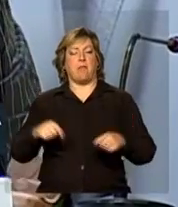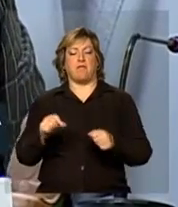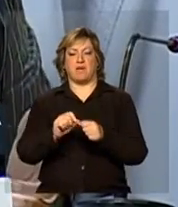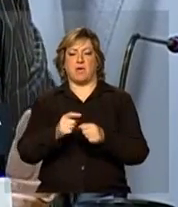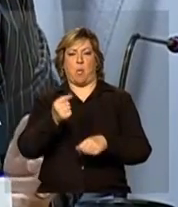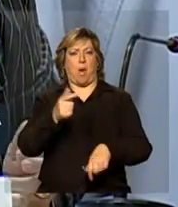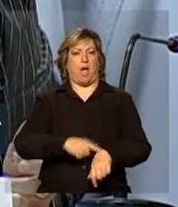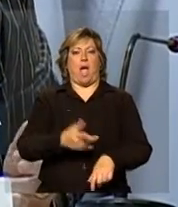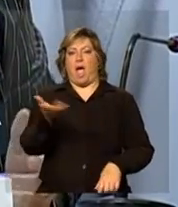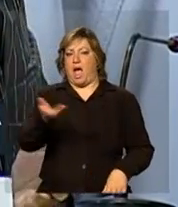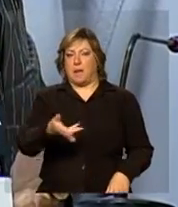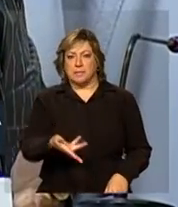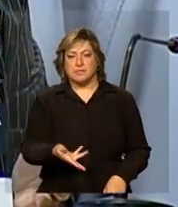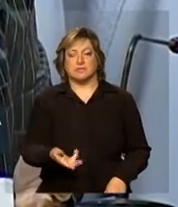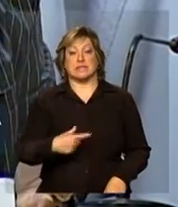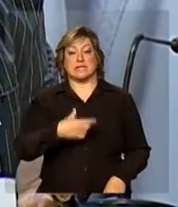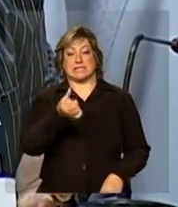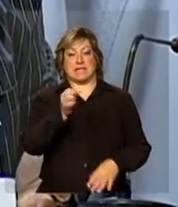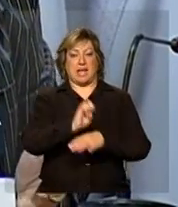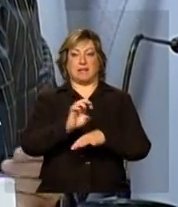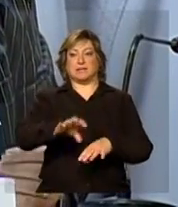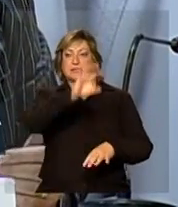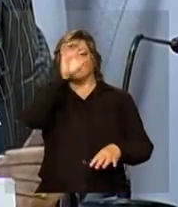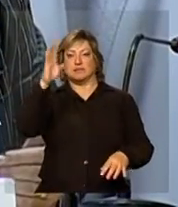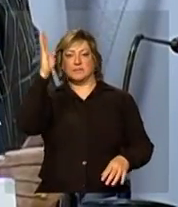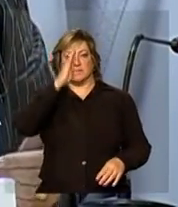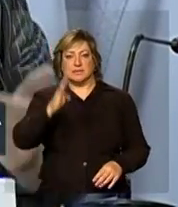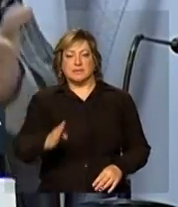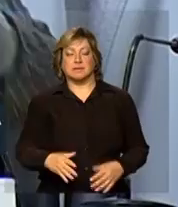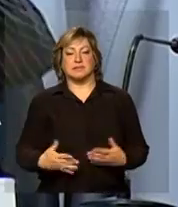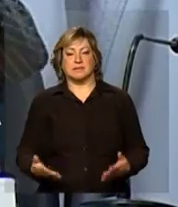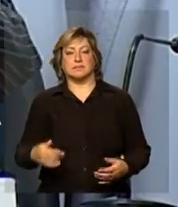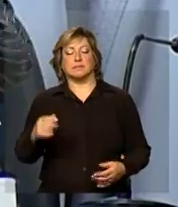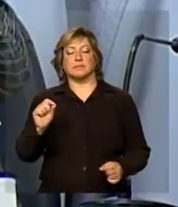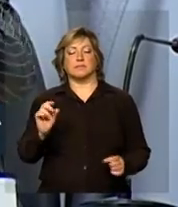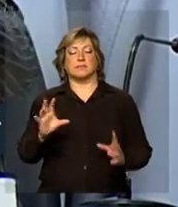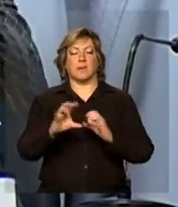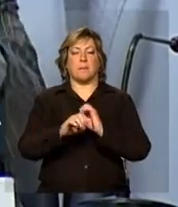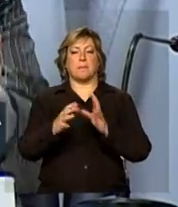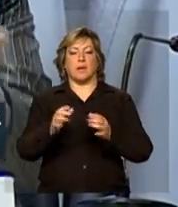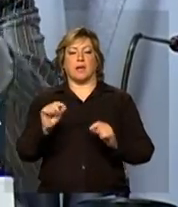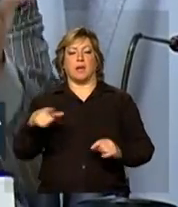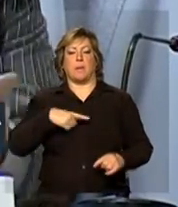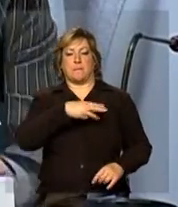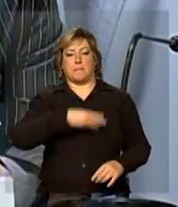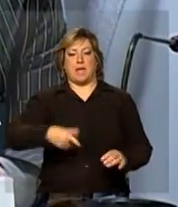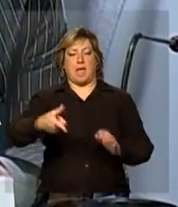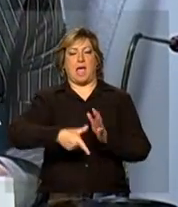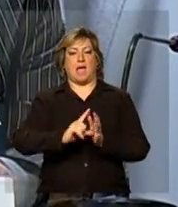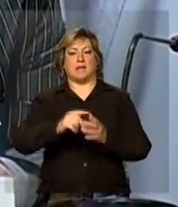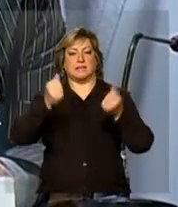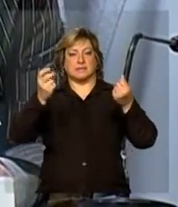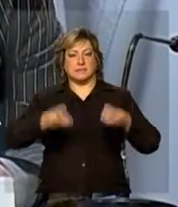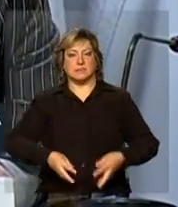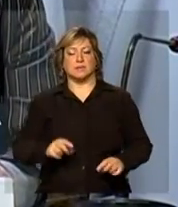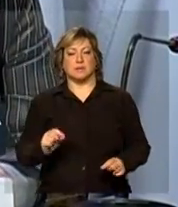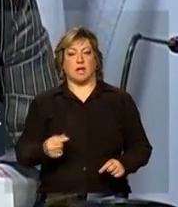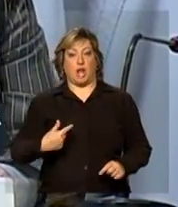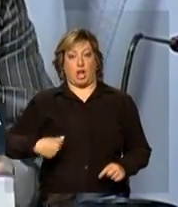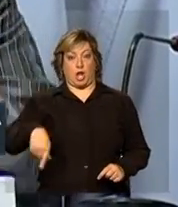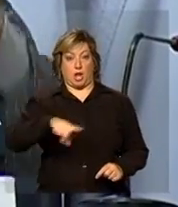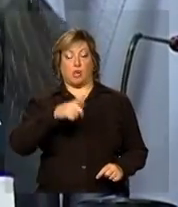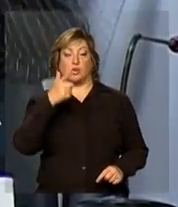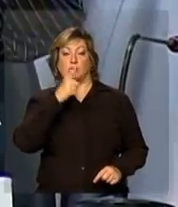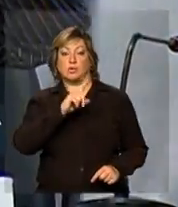que imediatamente. 6 estados brasileiros. Aquela média que o ministro estava falando para a Ana, né, sobre a gente